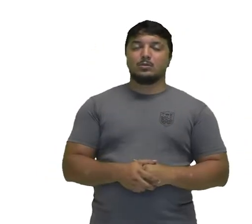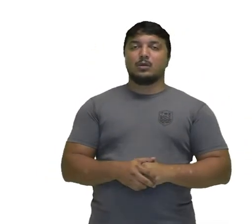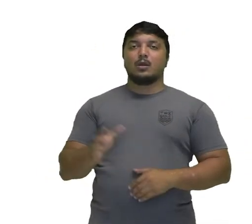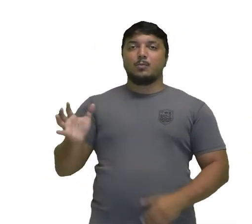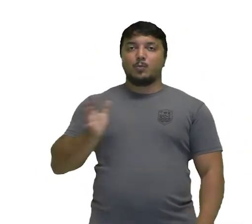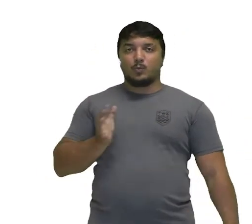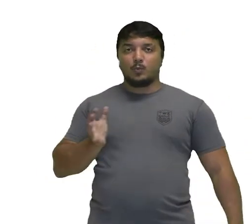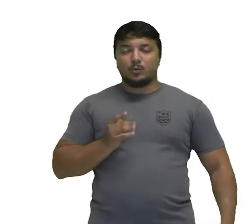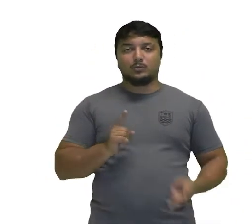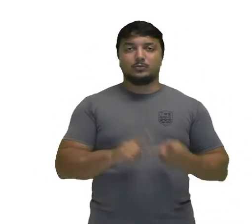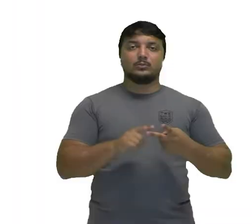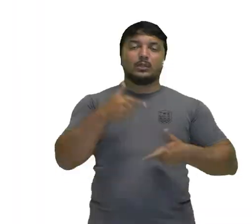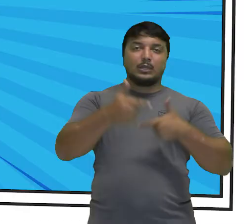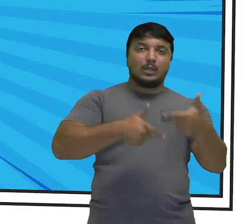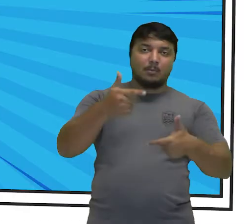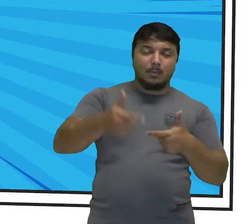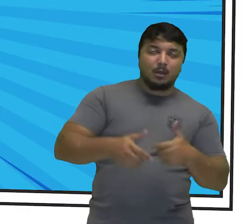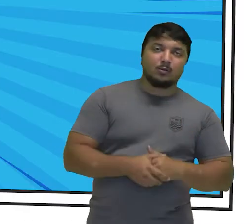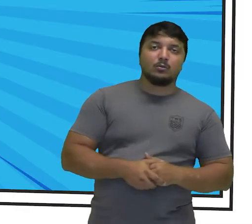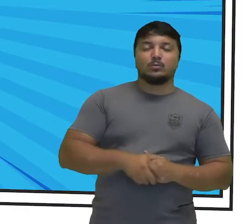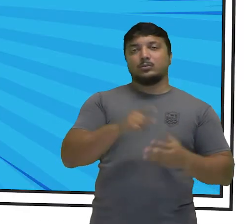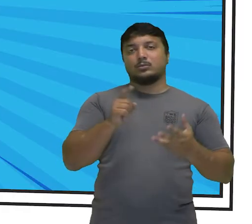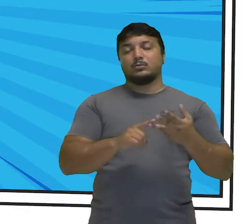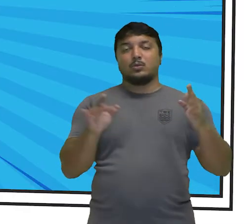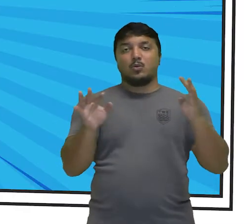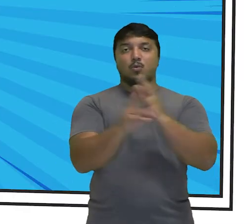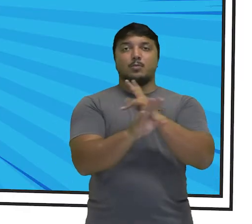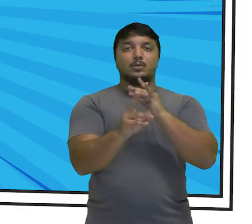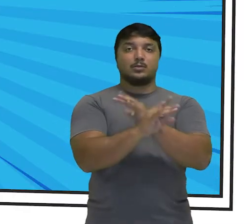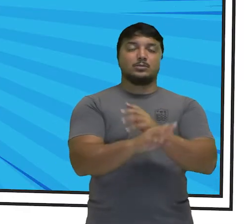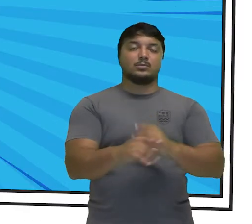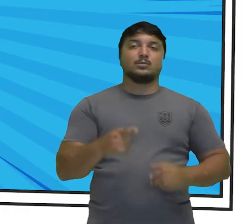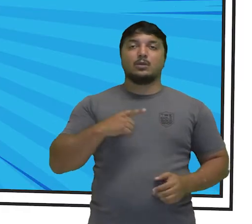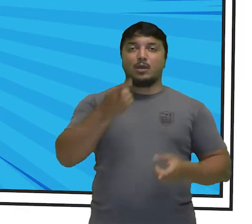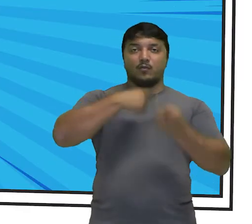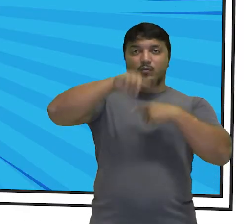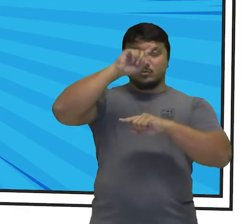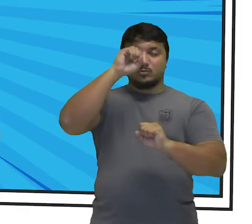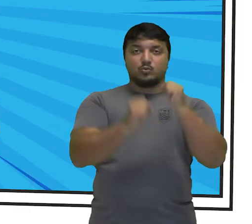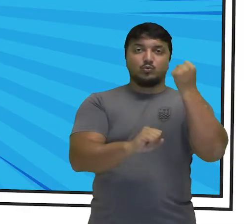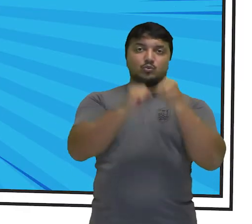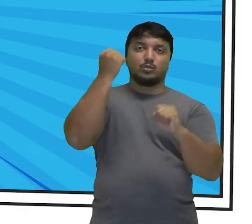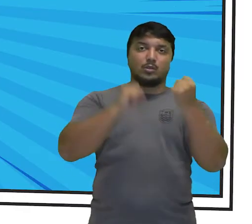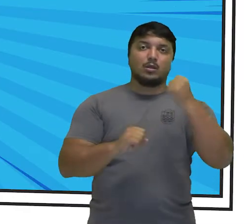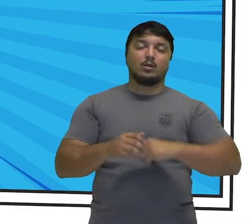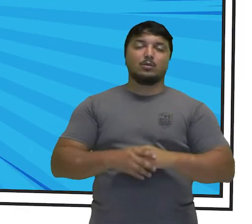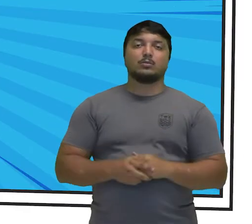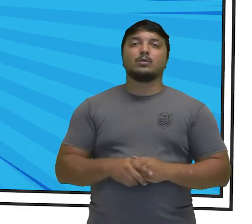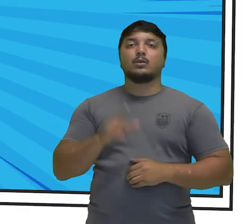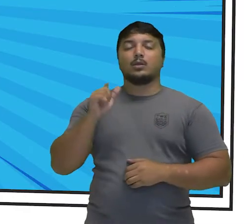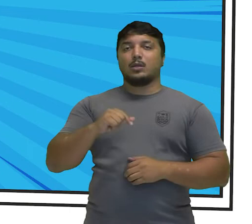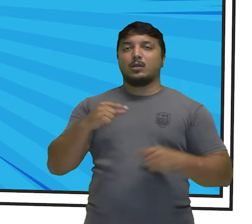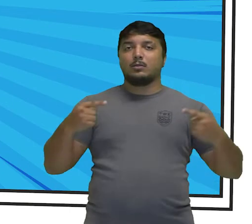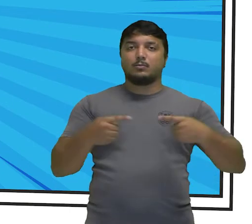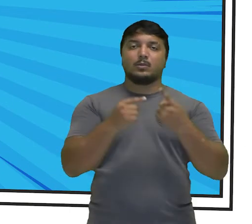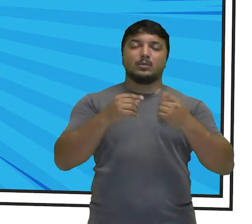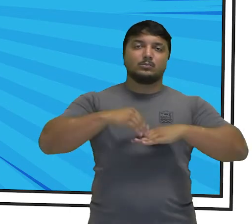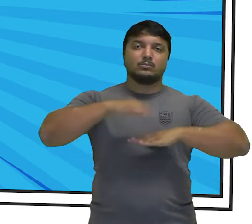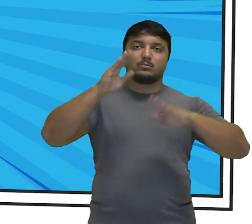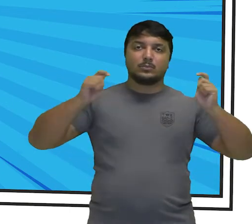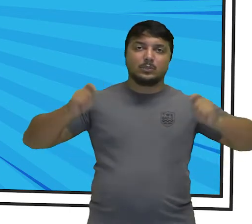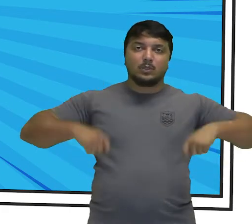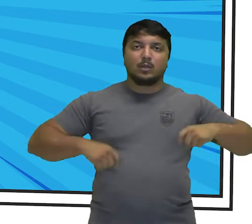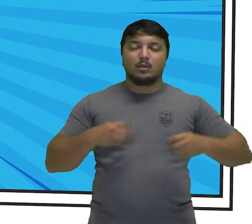burguesia, com trabalhadores, urbanização, revolução industrial, como isso vai gerar